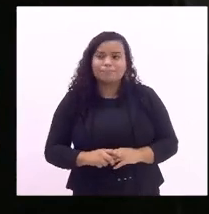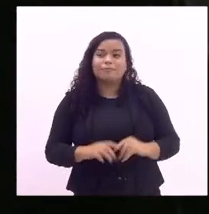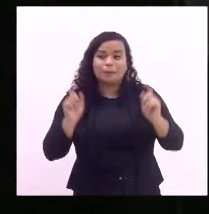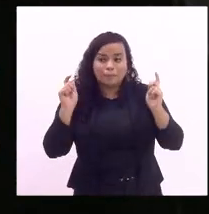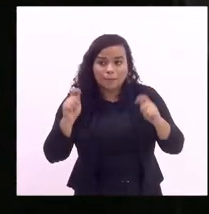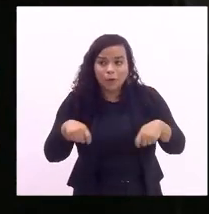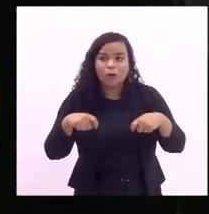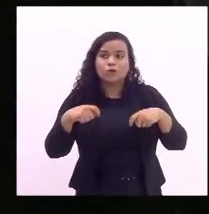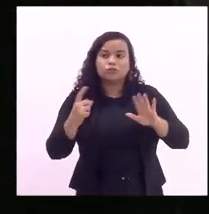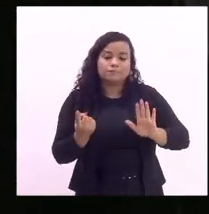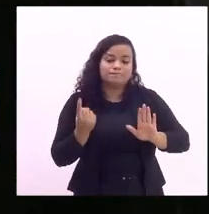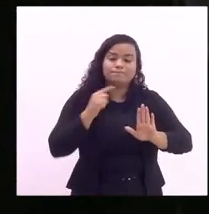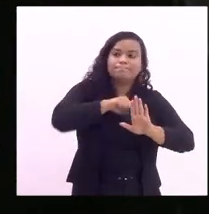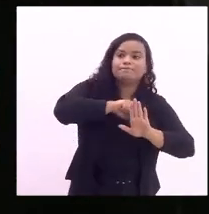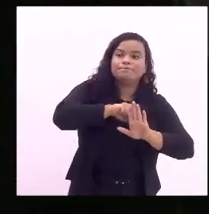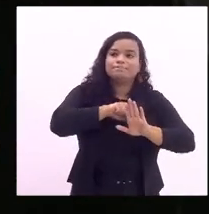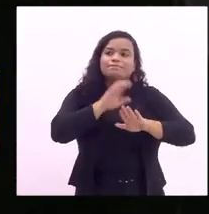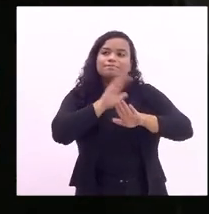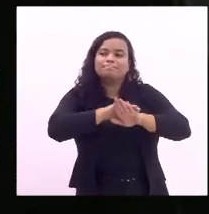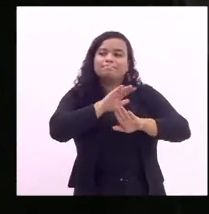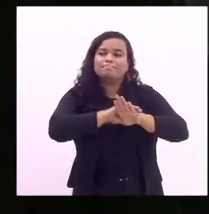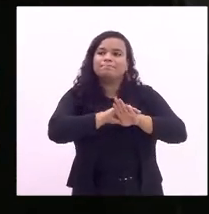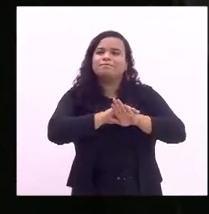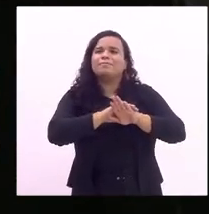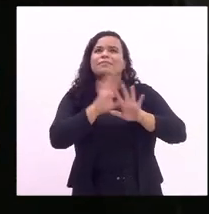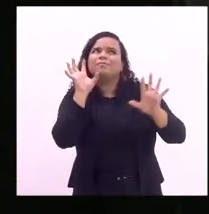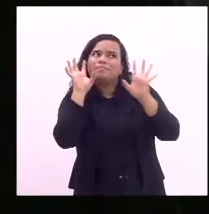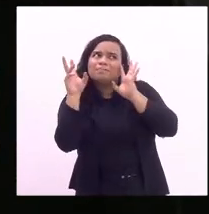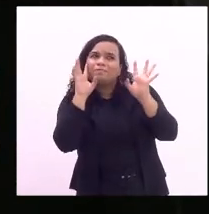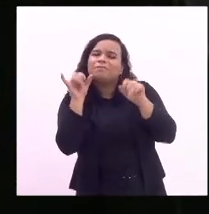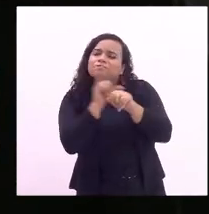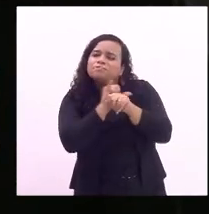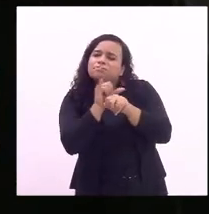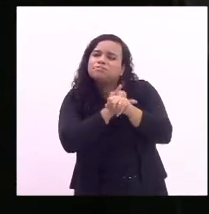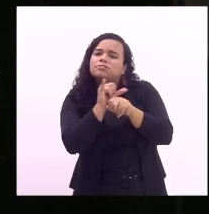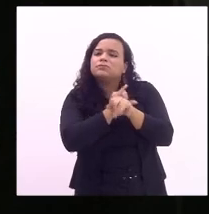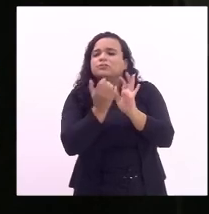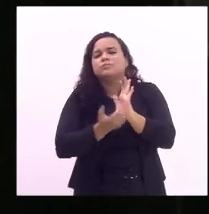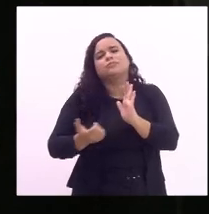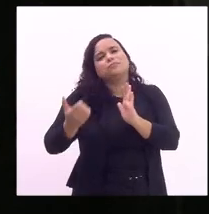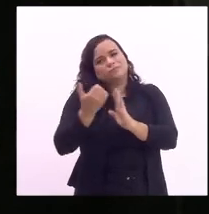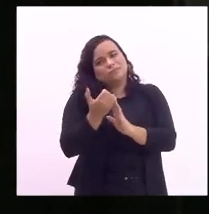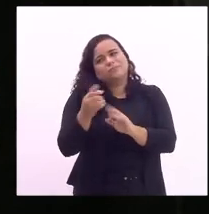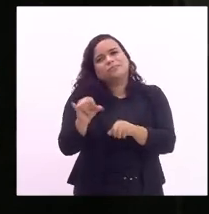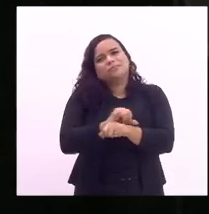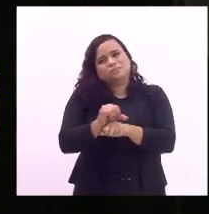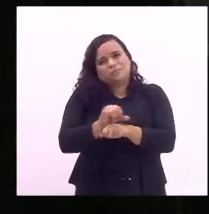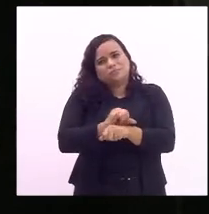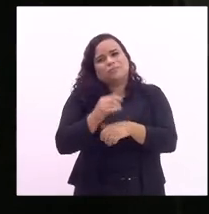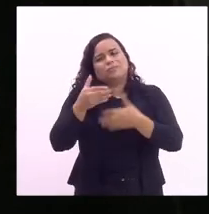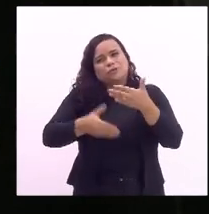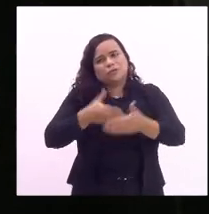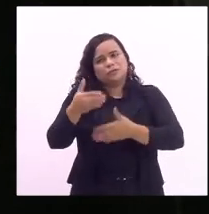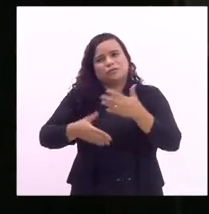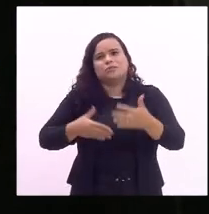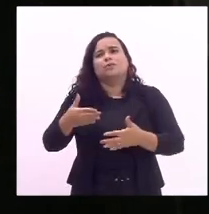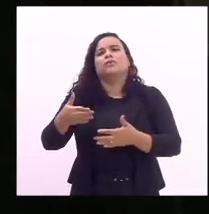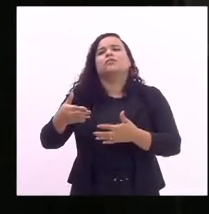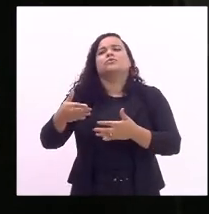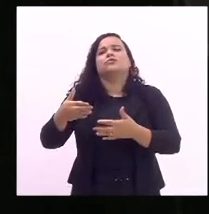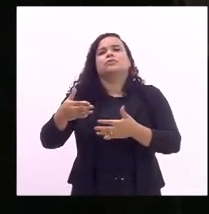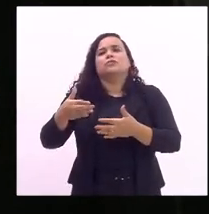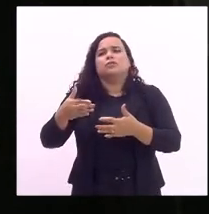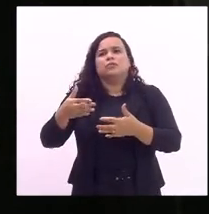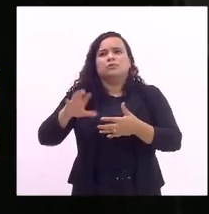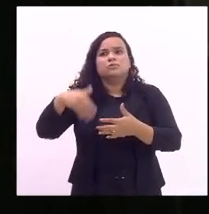trás muito mais do que armar a população. Pode estar por trás um processo